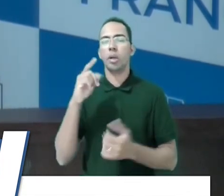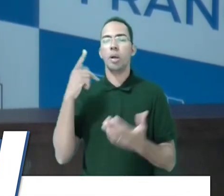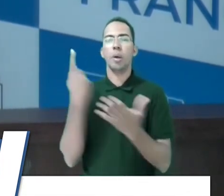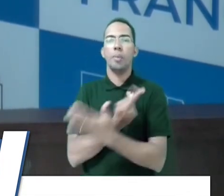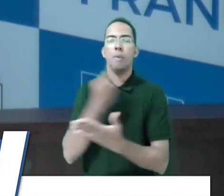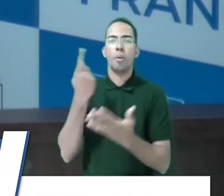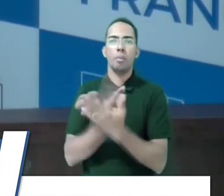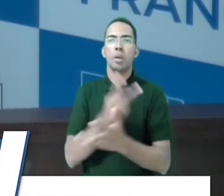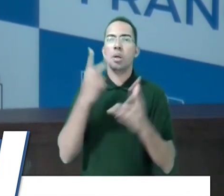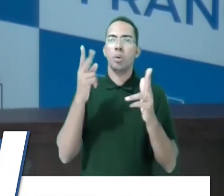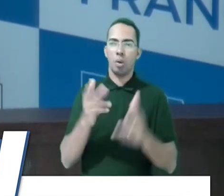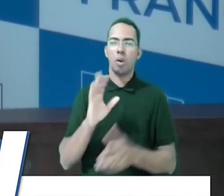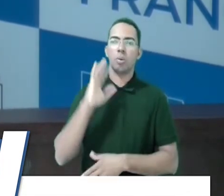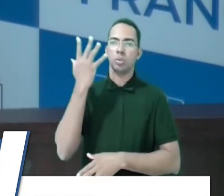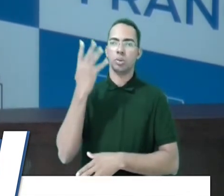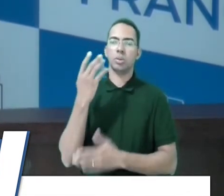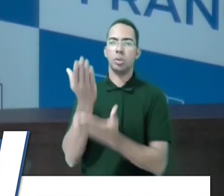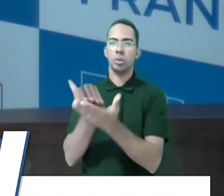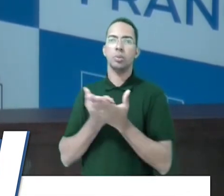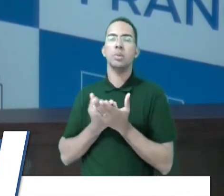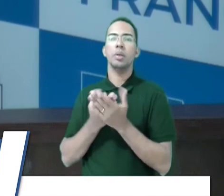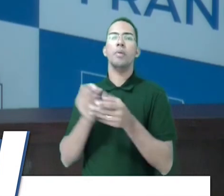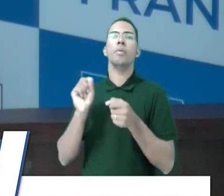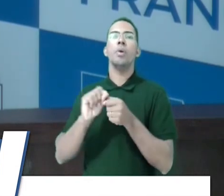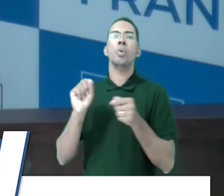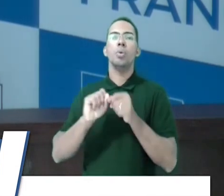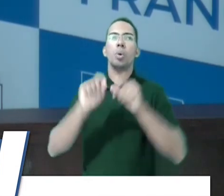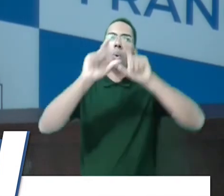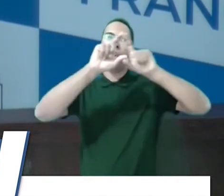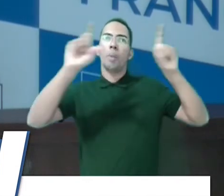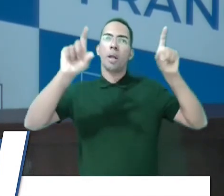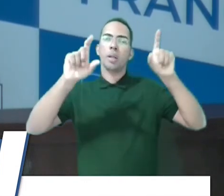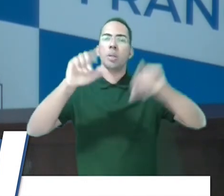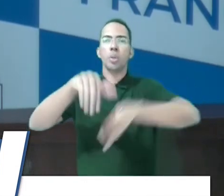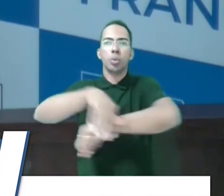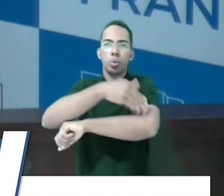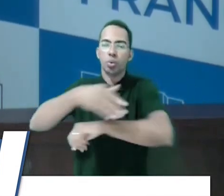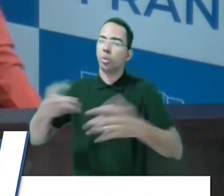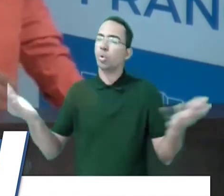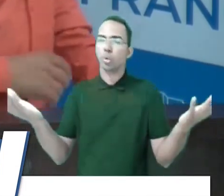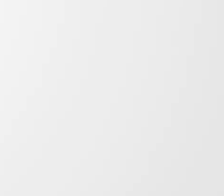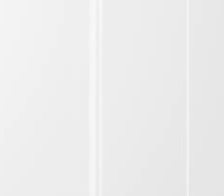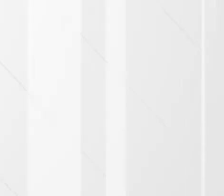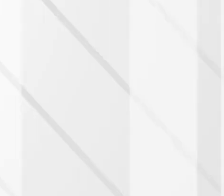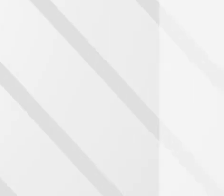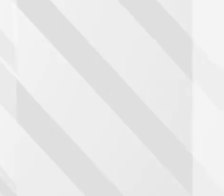da licitação que fez das placas de rua. Por hoje é só, senhor presidente. Muito obrigado.